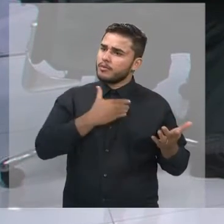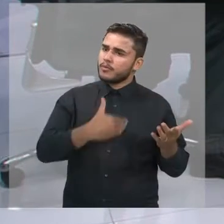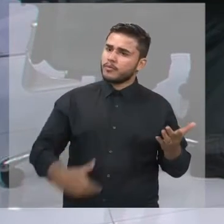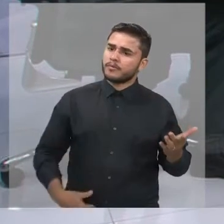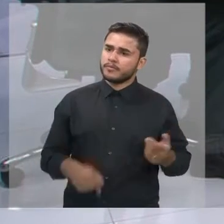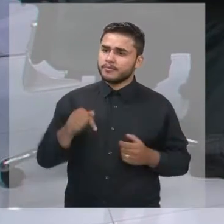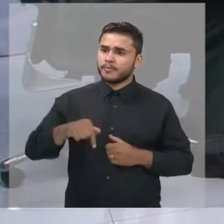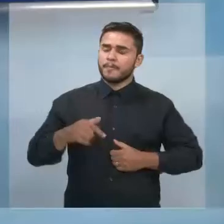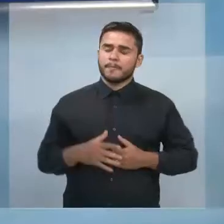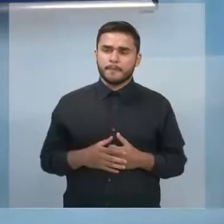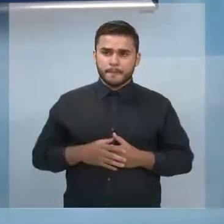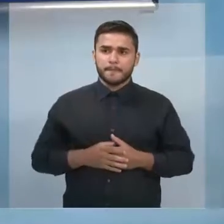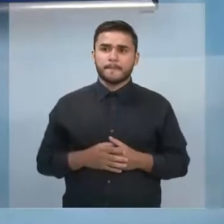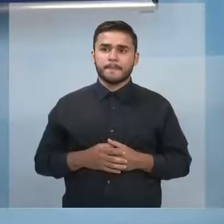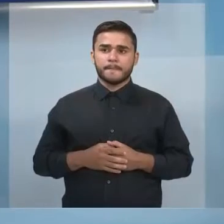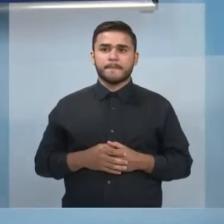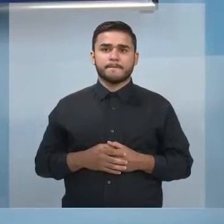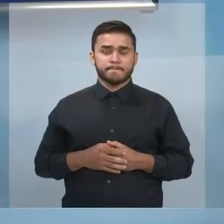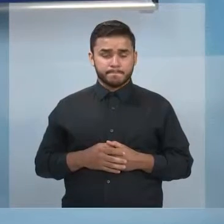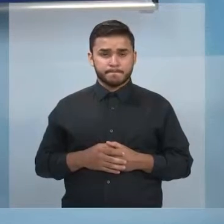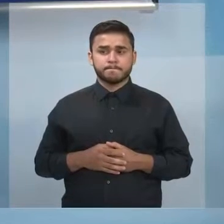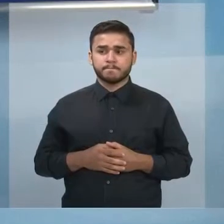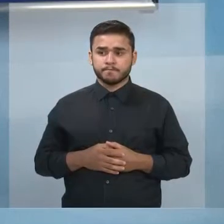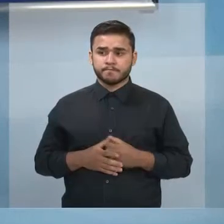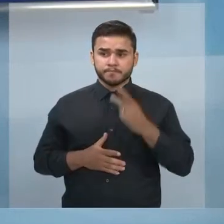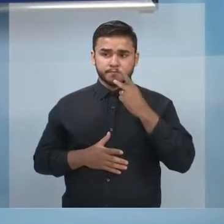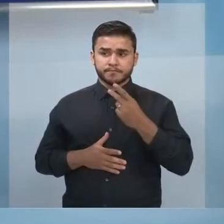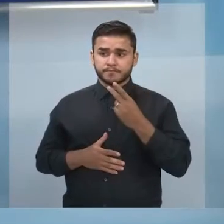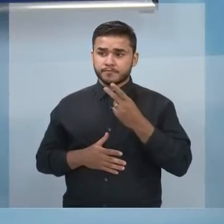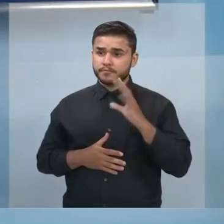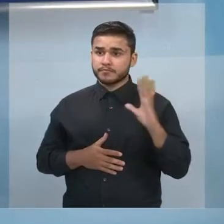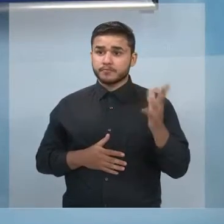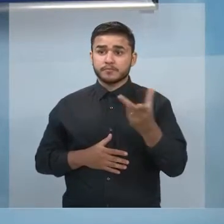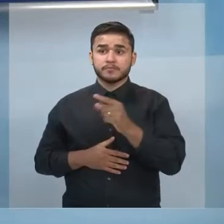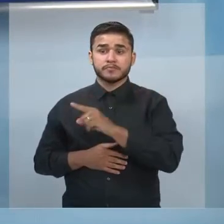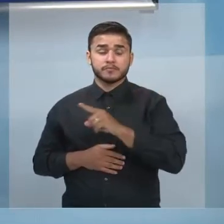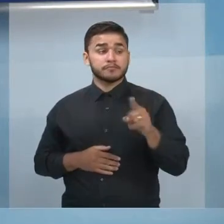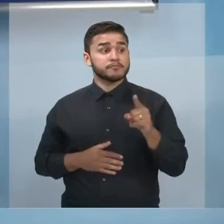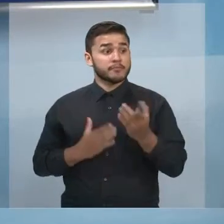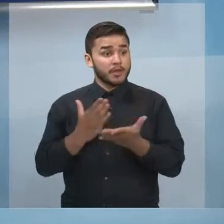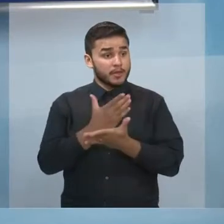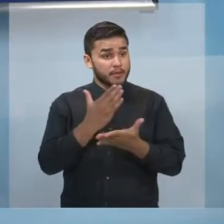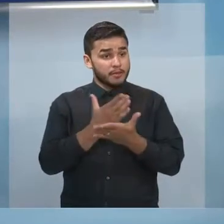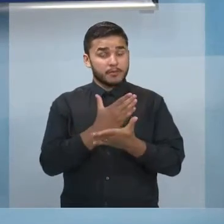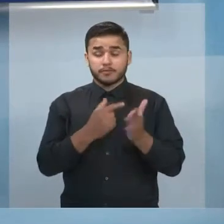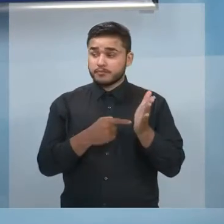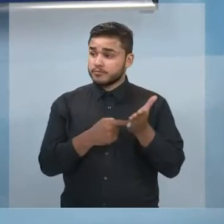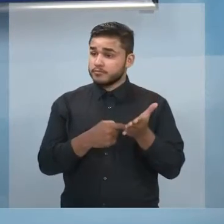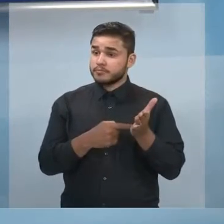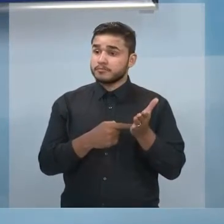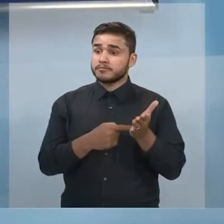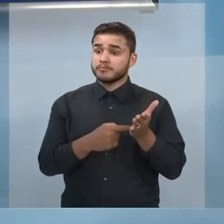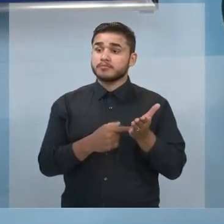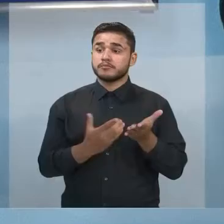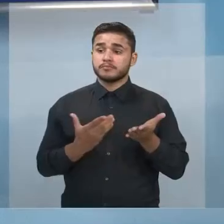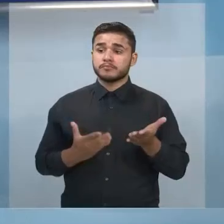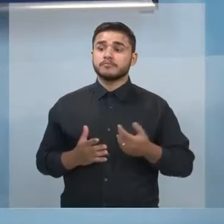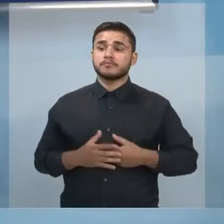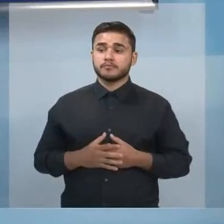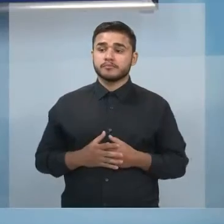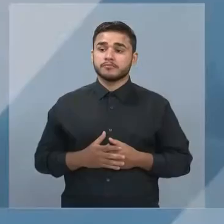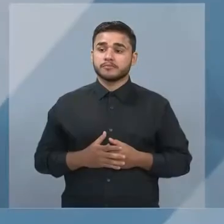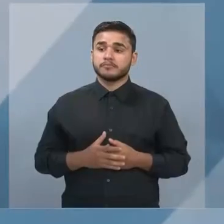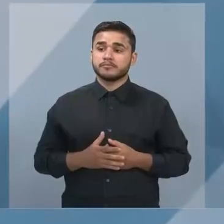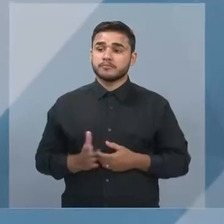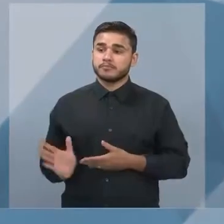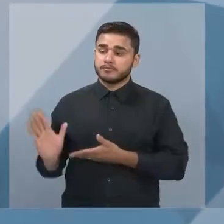aqui. Eu digo para os assinantes que este livro, como nós diríamos no tempo